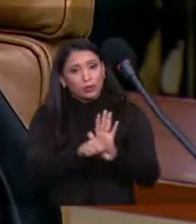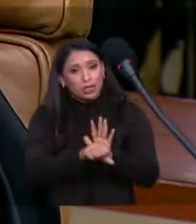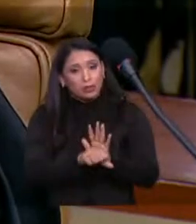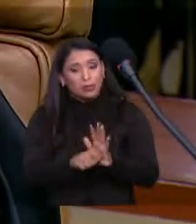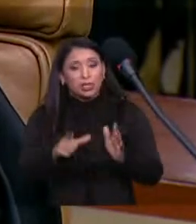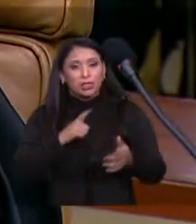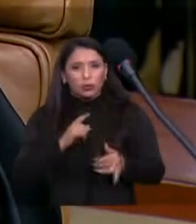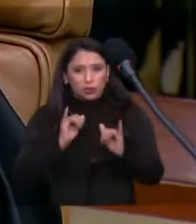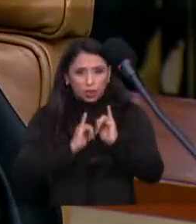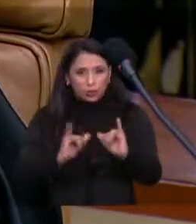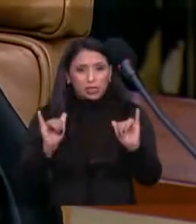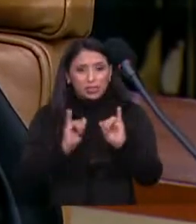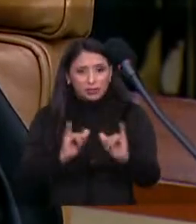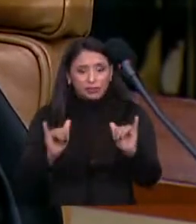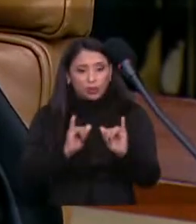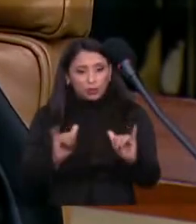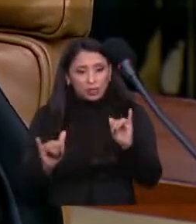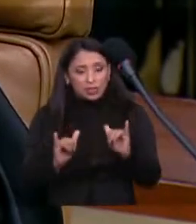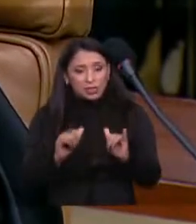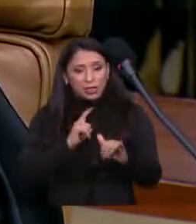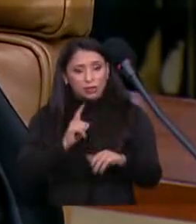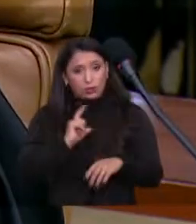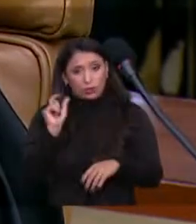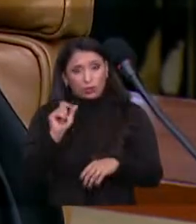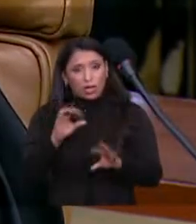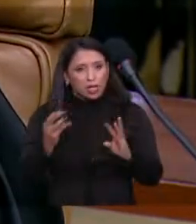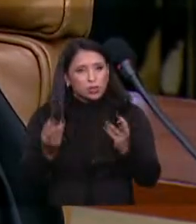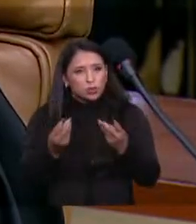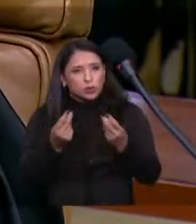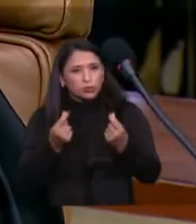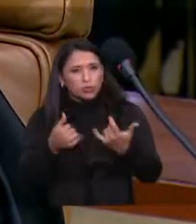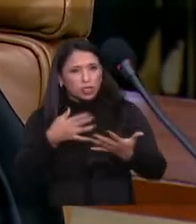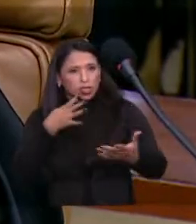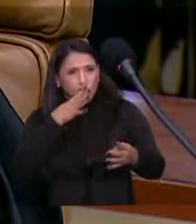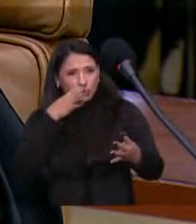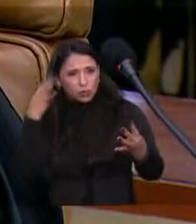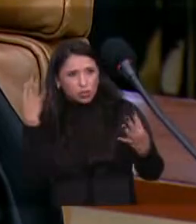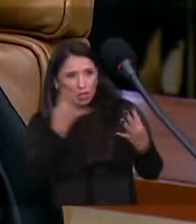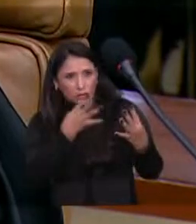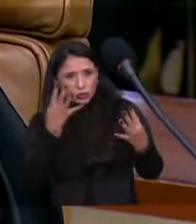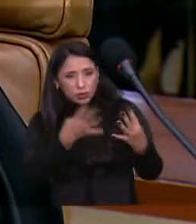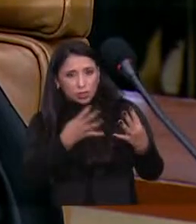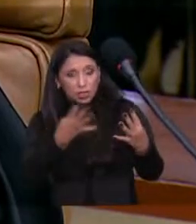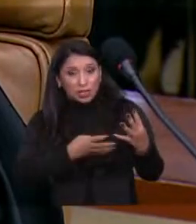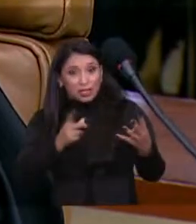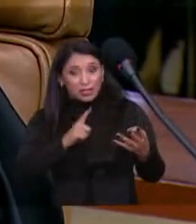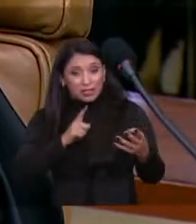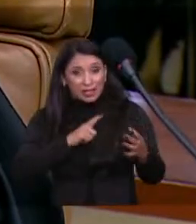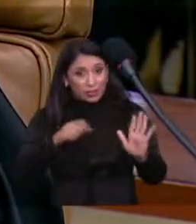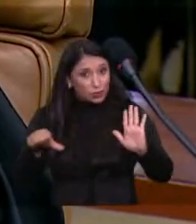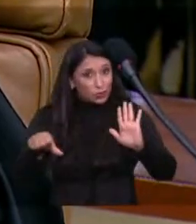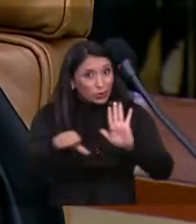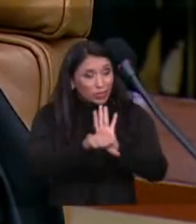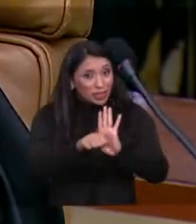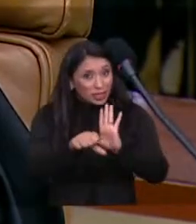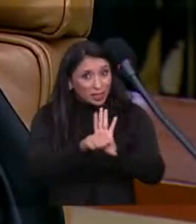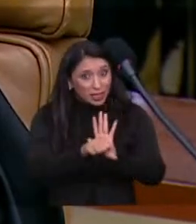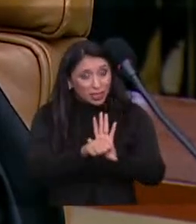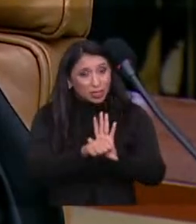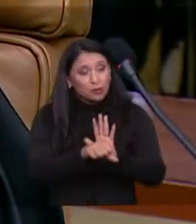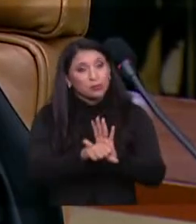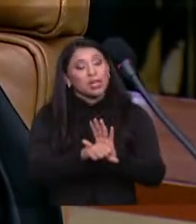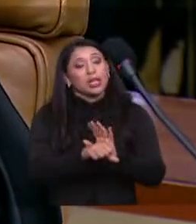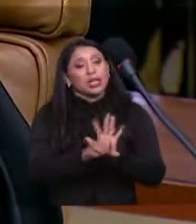informação aptos a testar aderência subjetiva de Tais acusados aos intentos delituosos do aludido